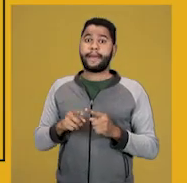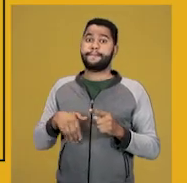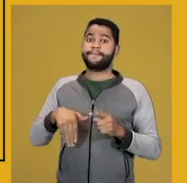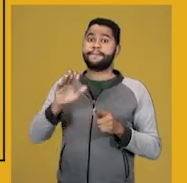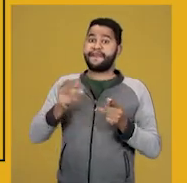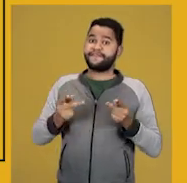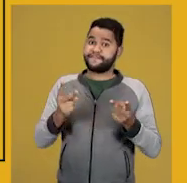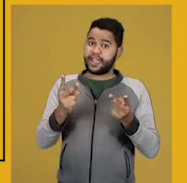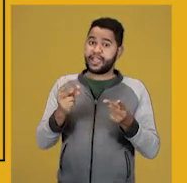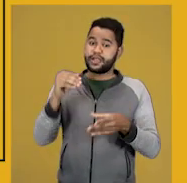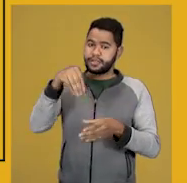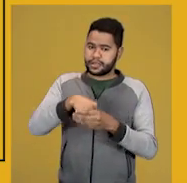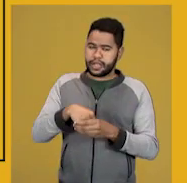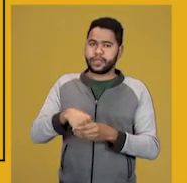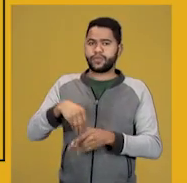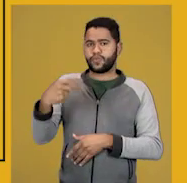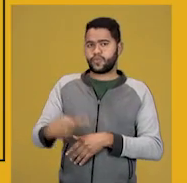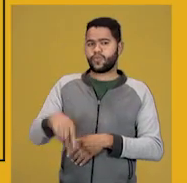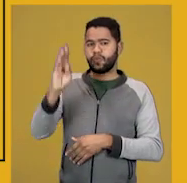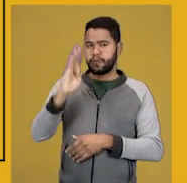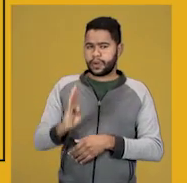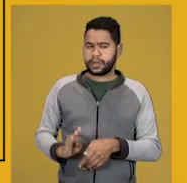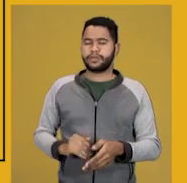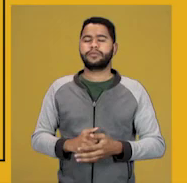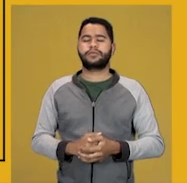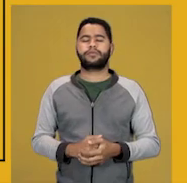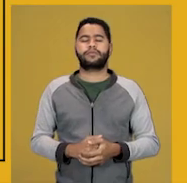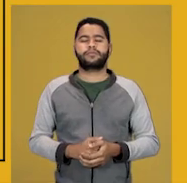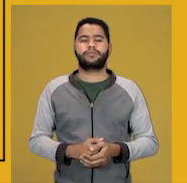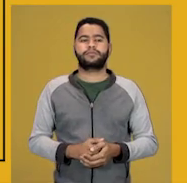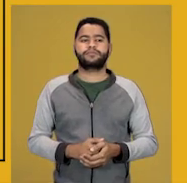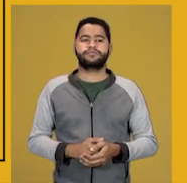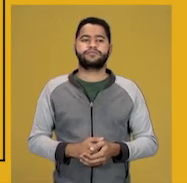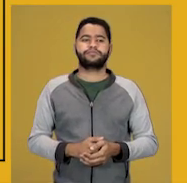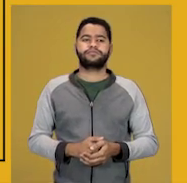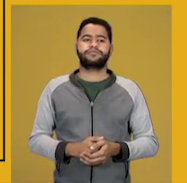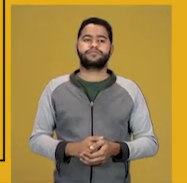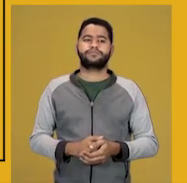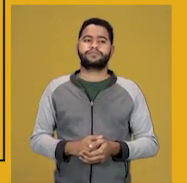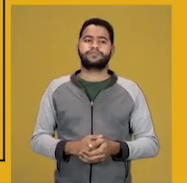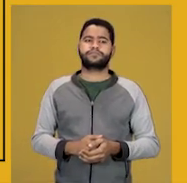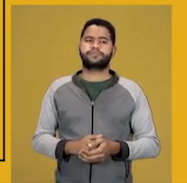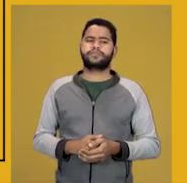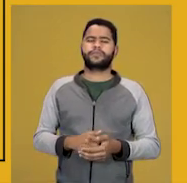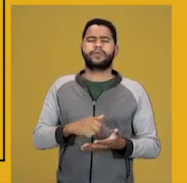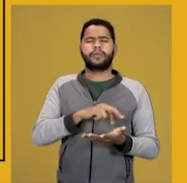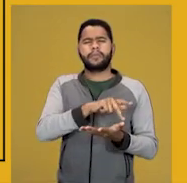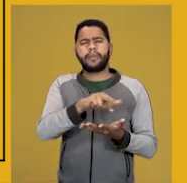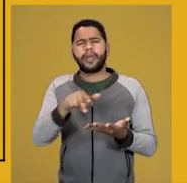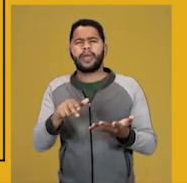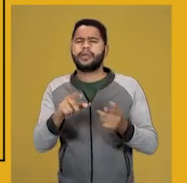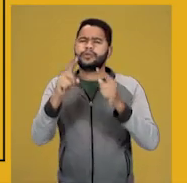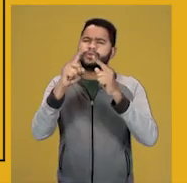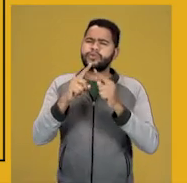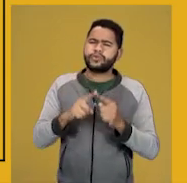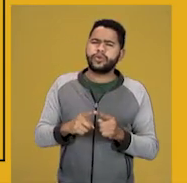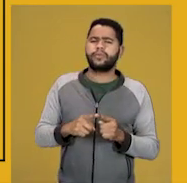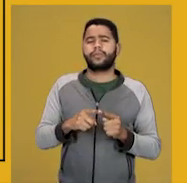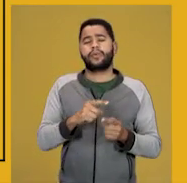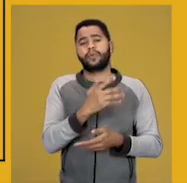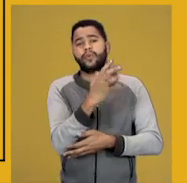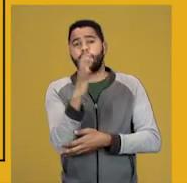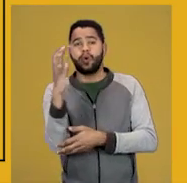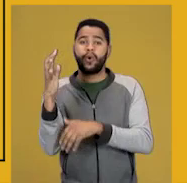tá? Mais aí para o consumo nosso diário, tá? Cultivo de diversas espécies vegetais